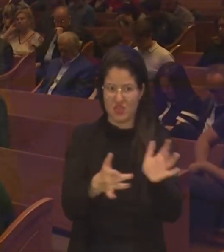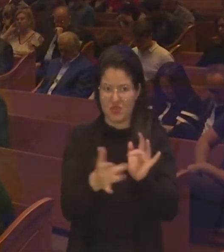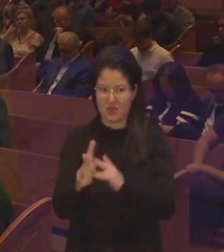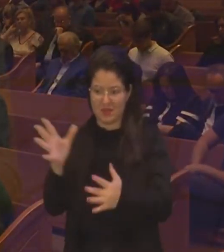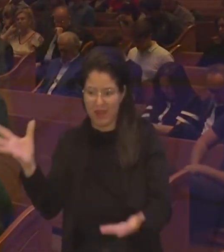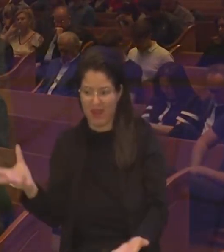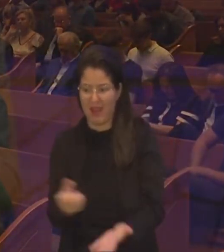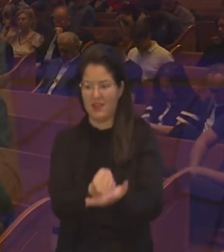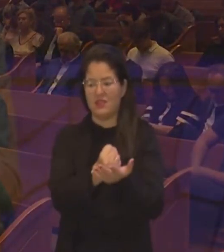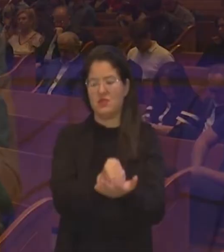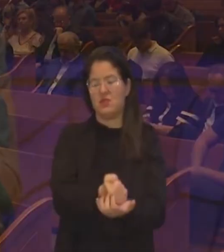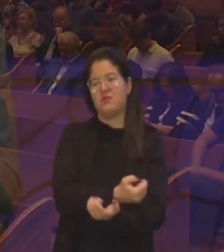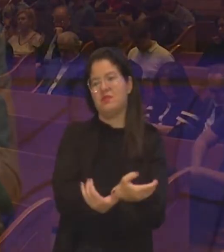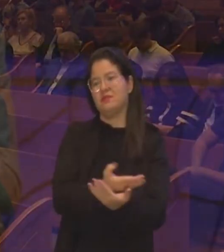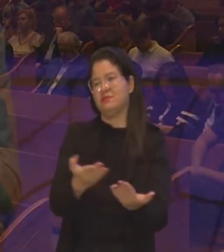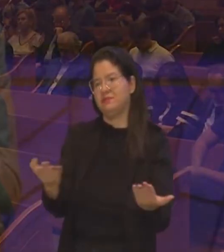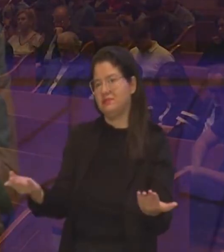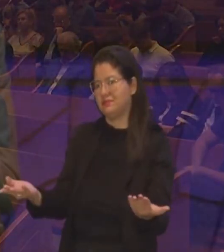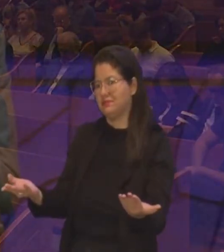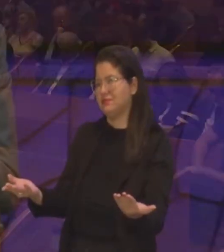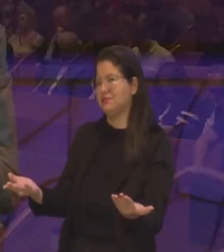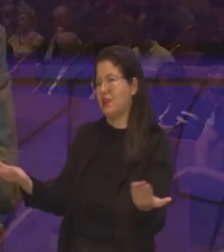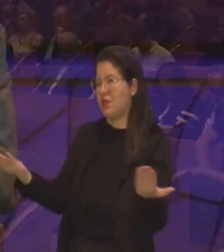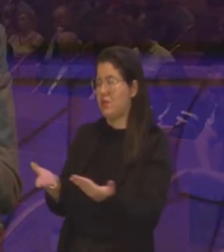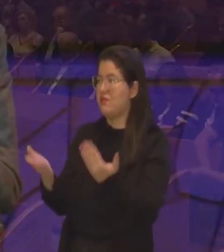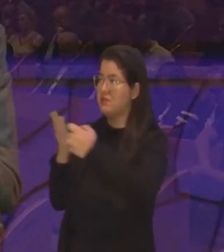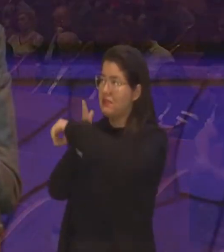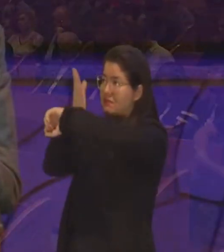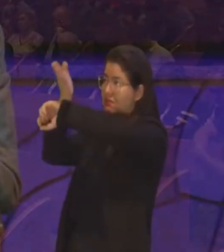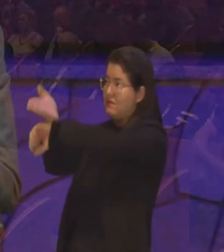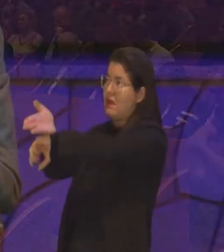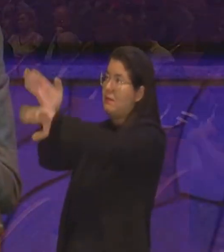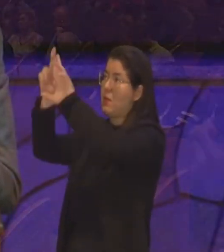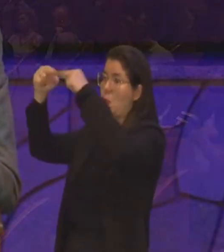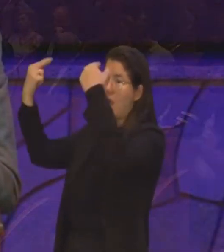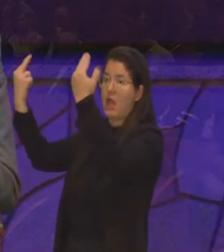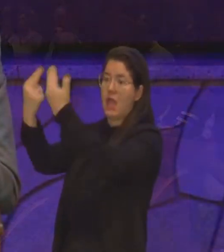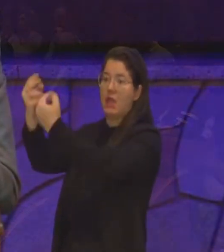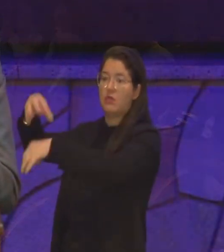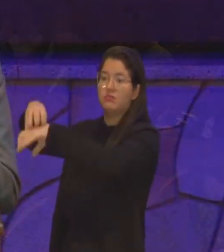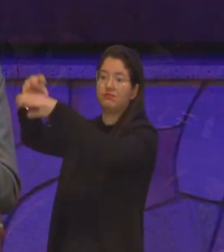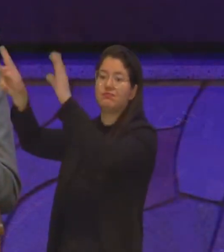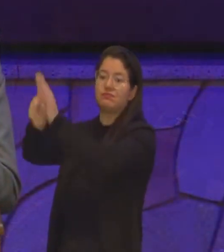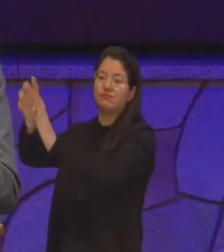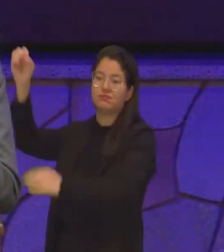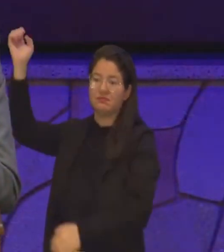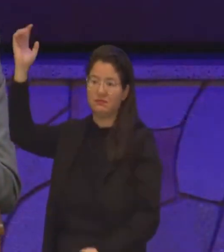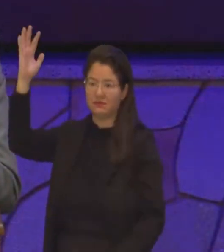trevas, densas trevas, para um reino de luz.